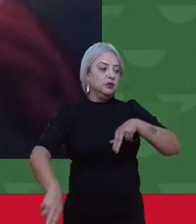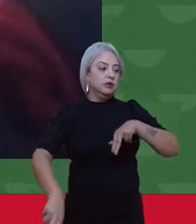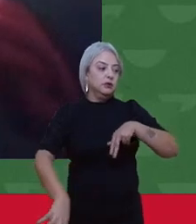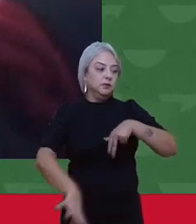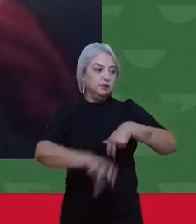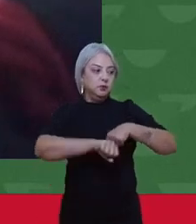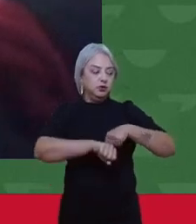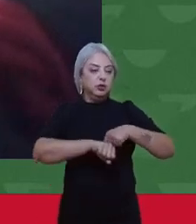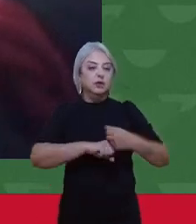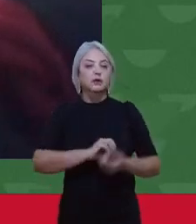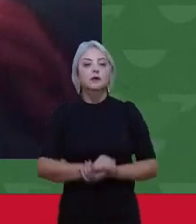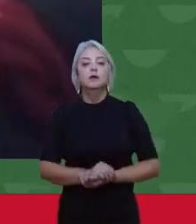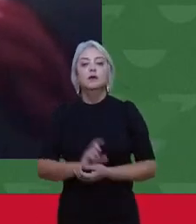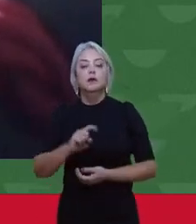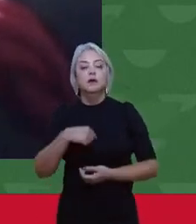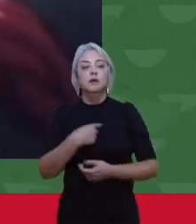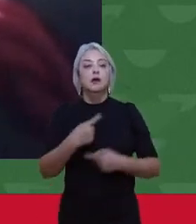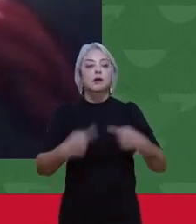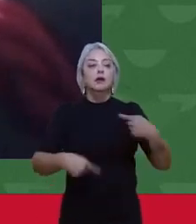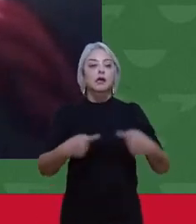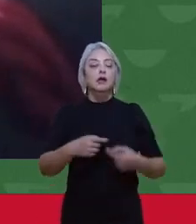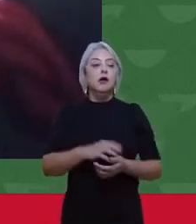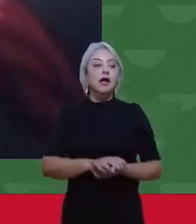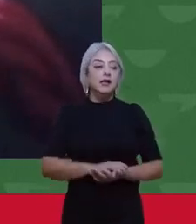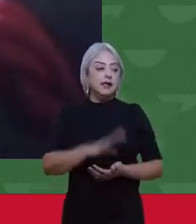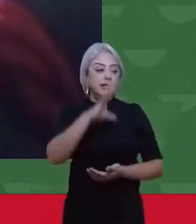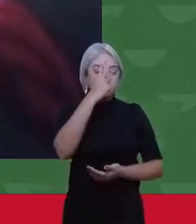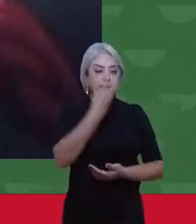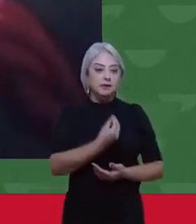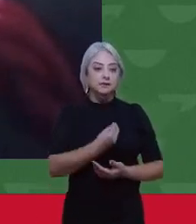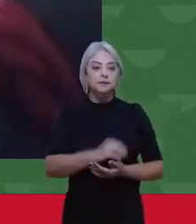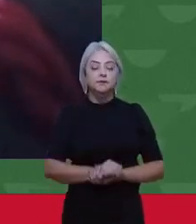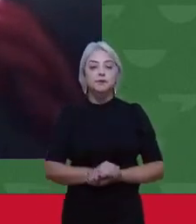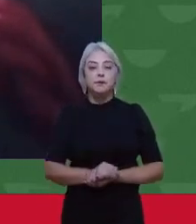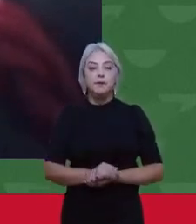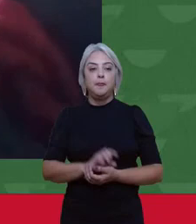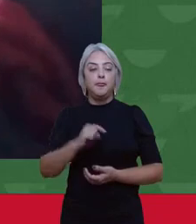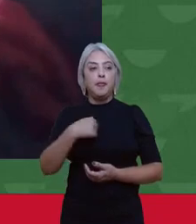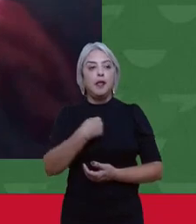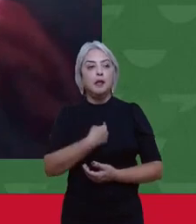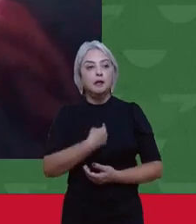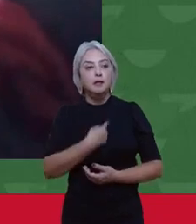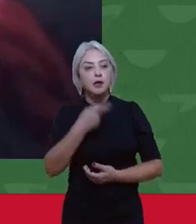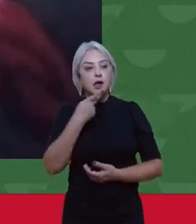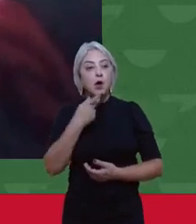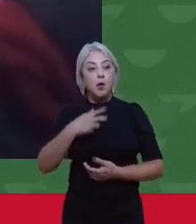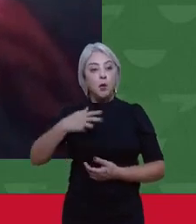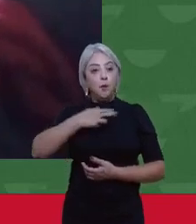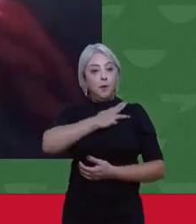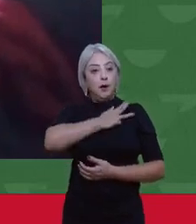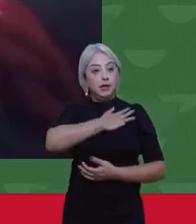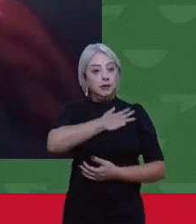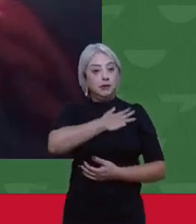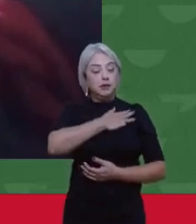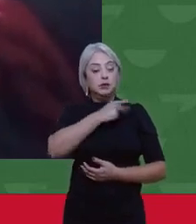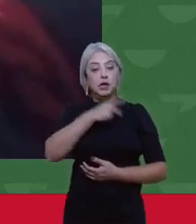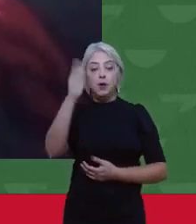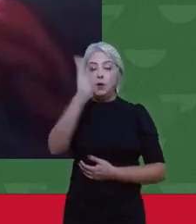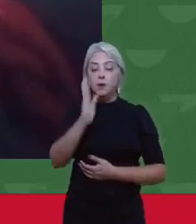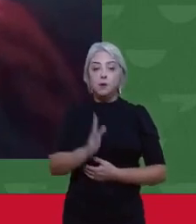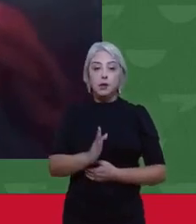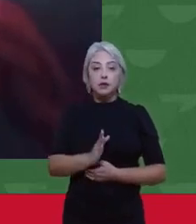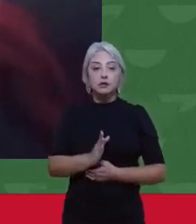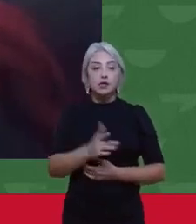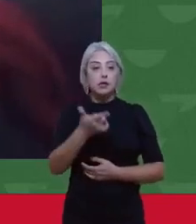para a política pública no Brasil. É verdade que o Brasil tinha feito, o presidente Lula criou o Brasil